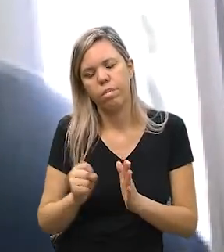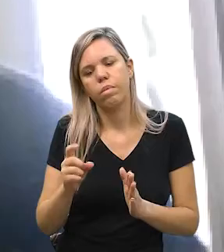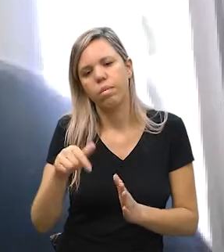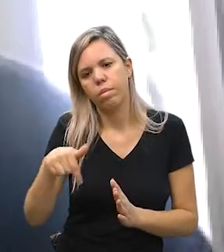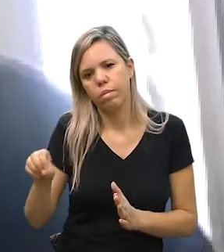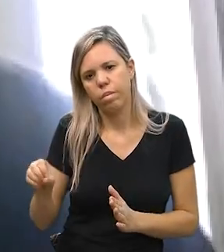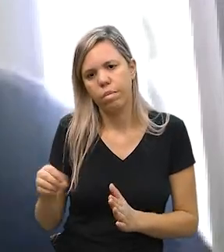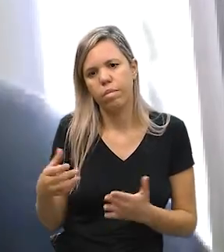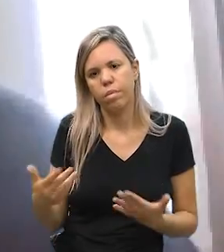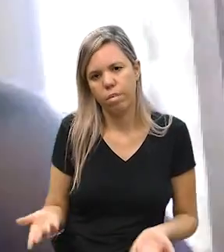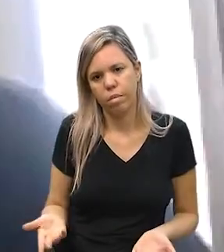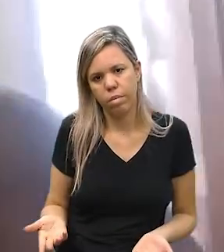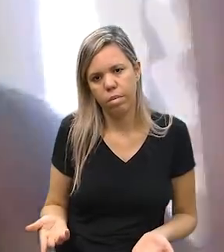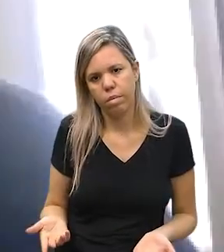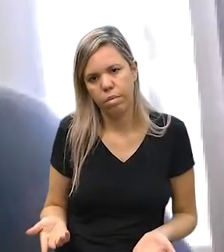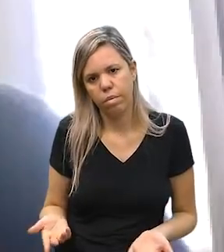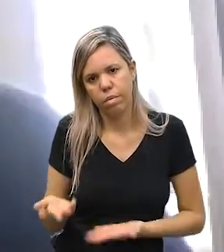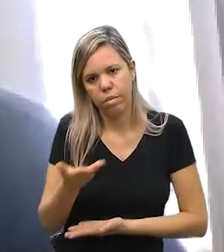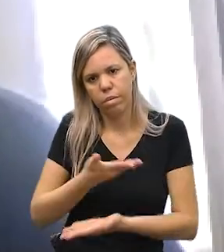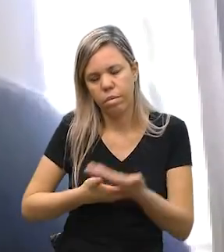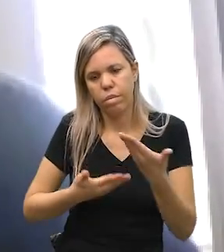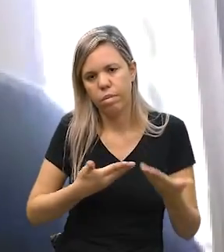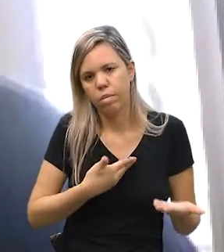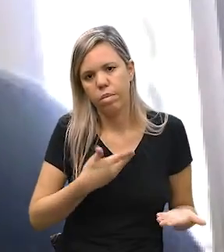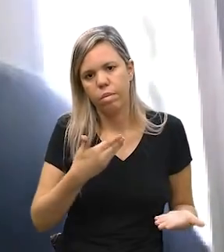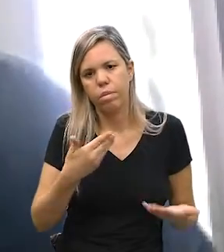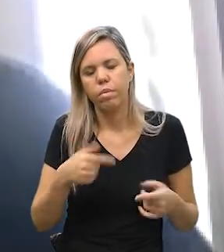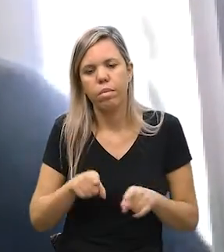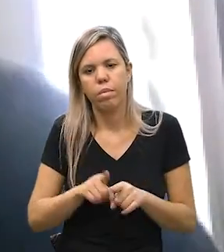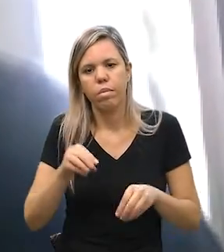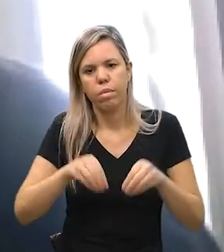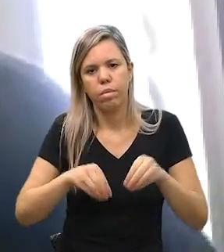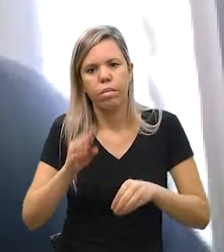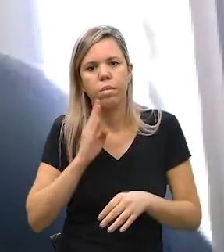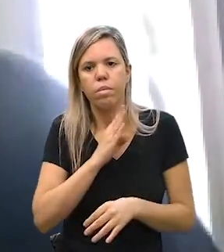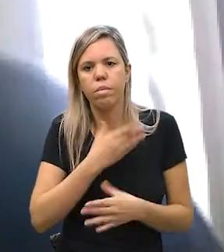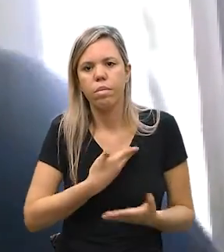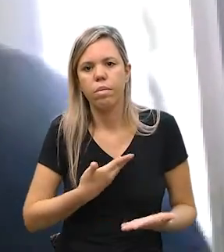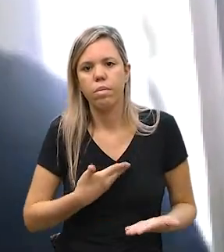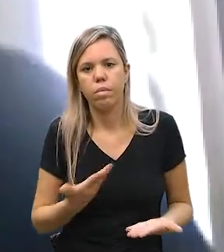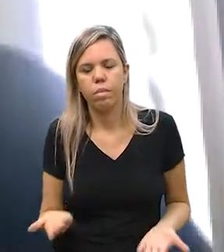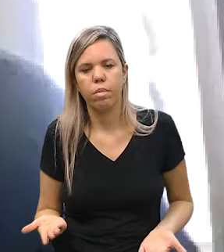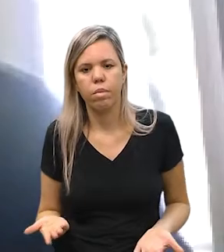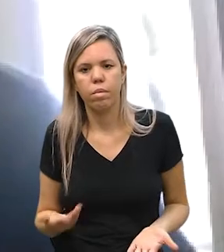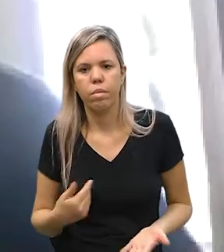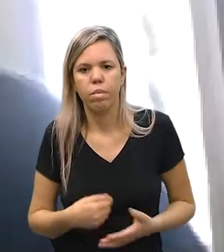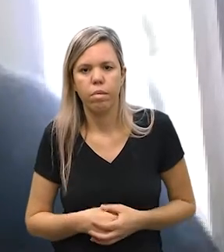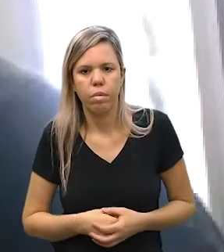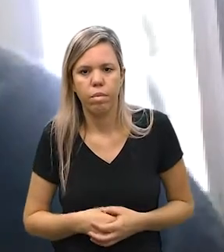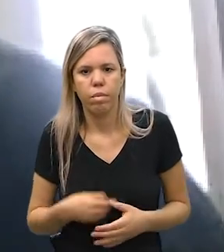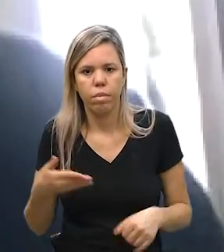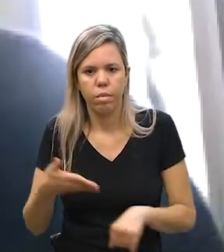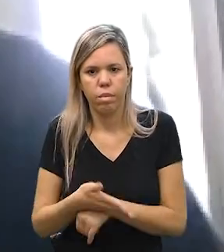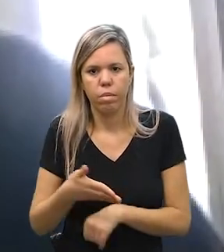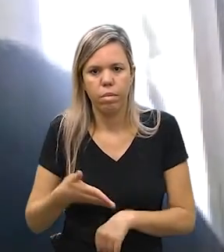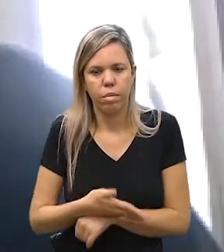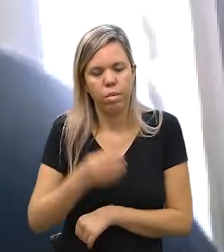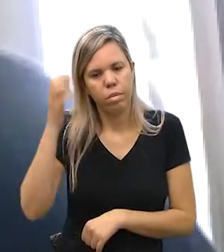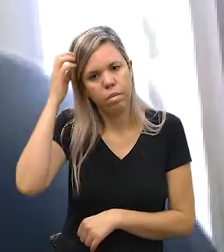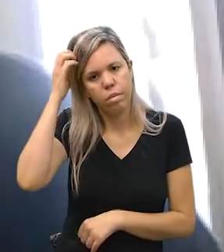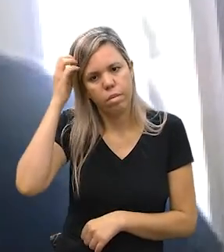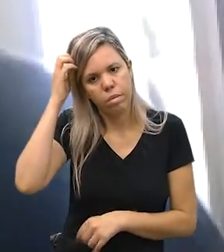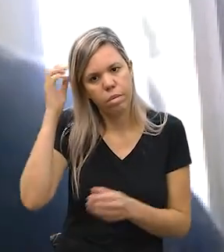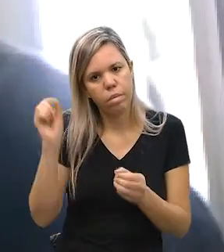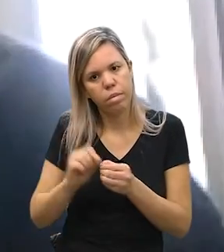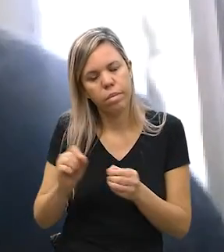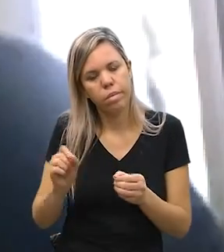70 até por um relacionamento amoroso, montou o bar e reuniu grandes amigos. E esses amigos que frequentam e fazem